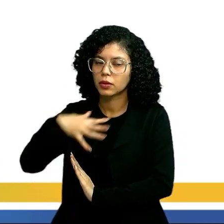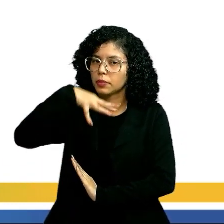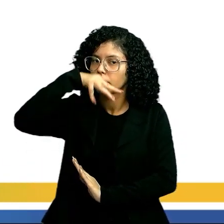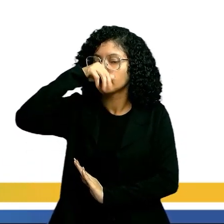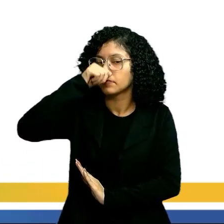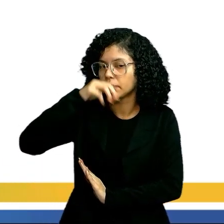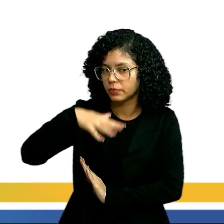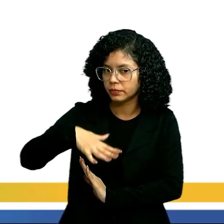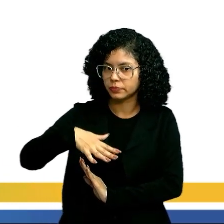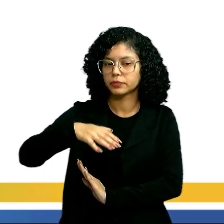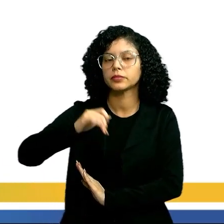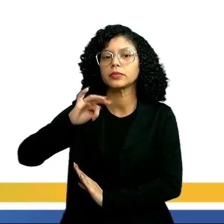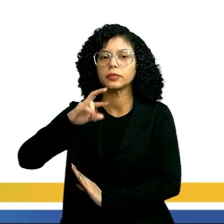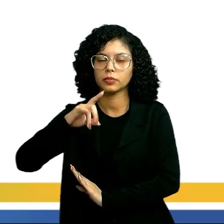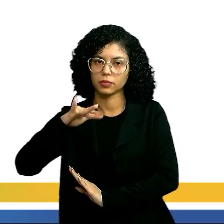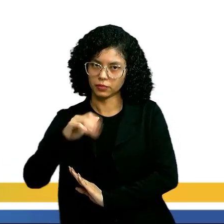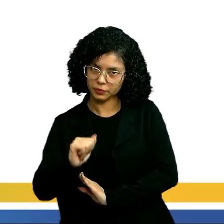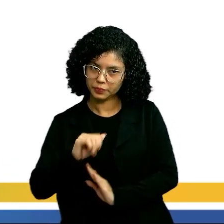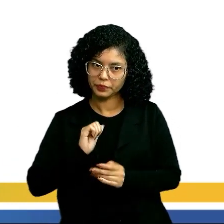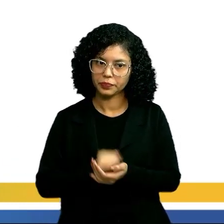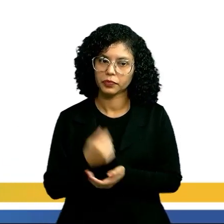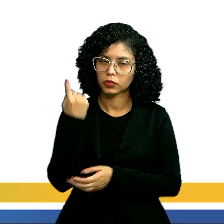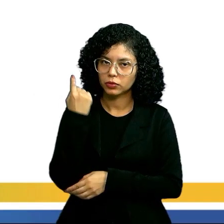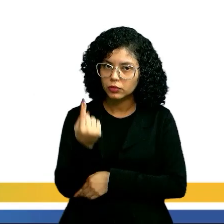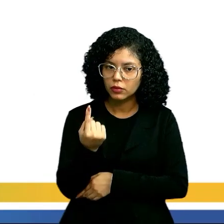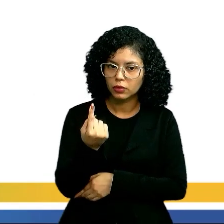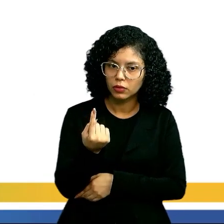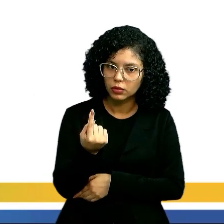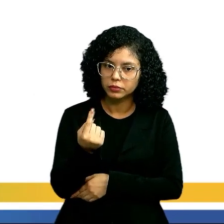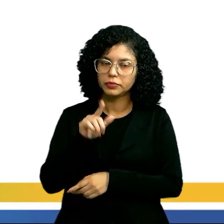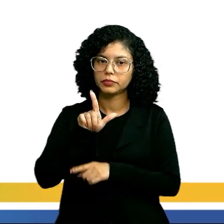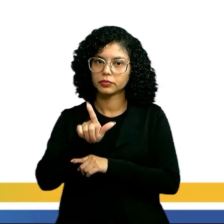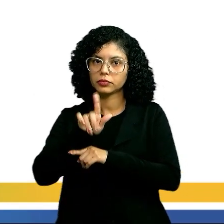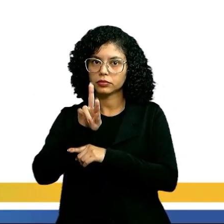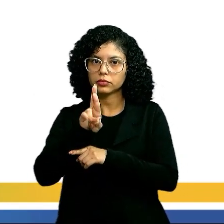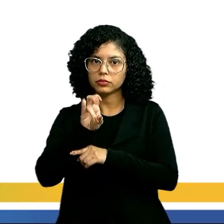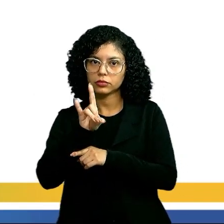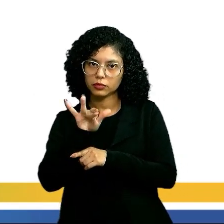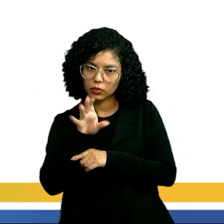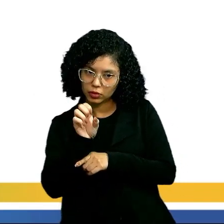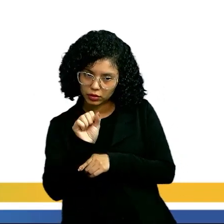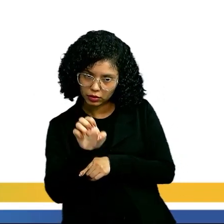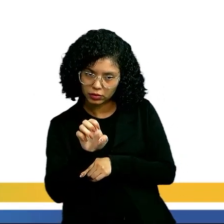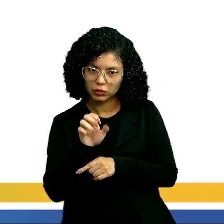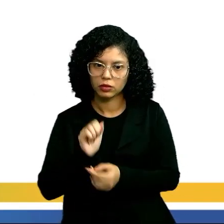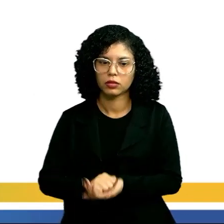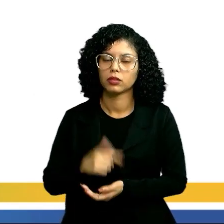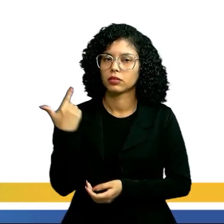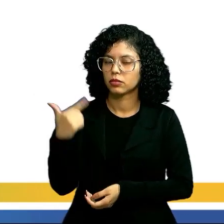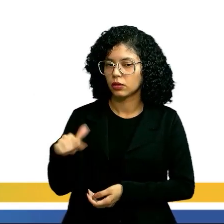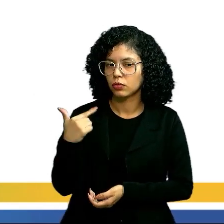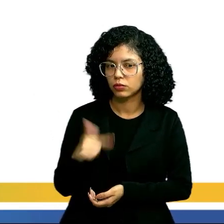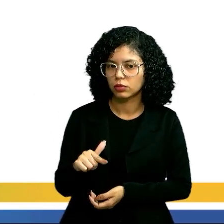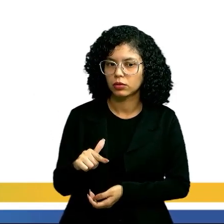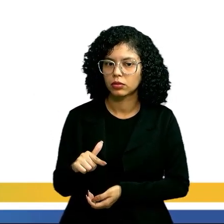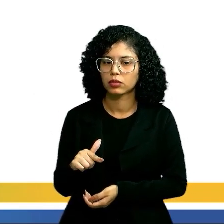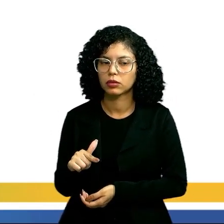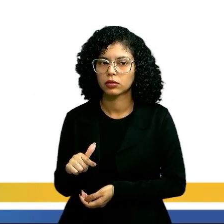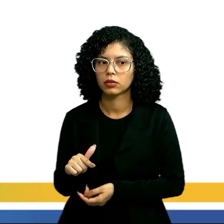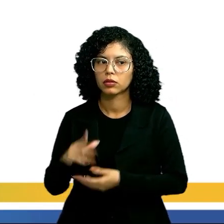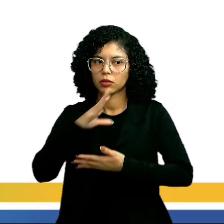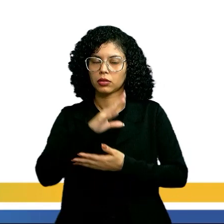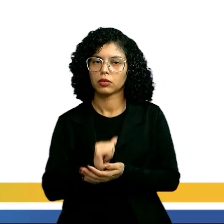celular aeróbica. É a realização de apenas glicólise. Não há participação